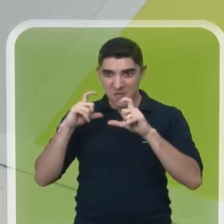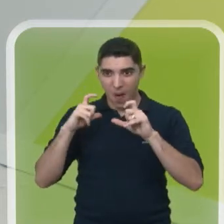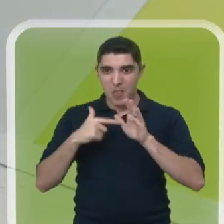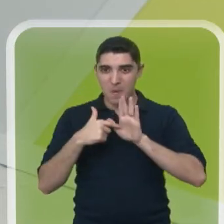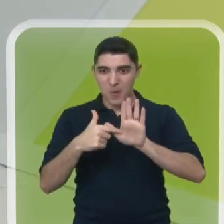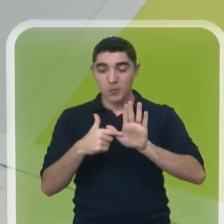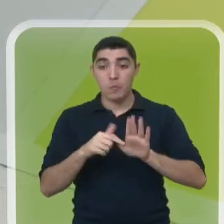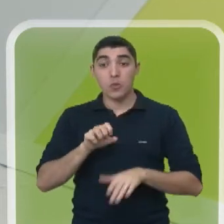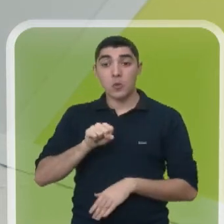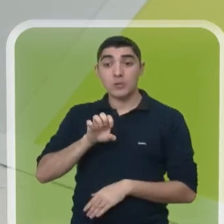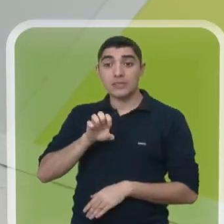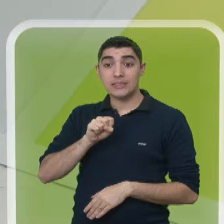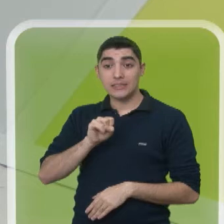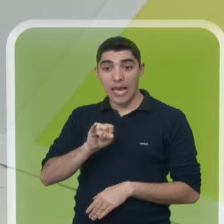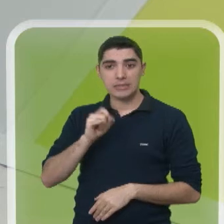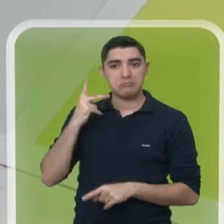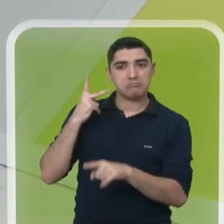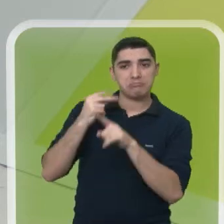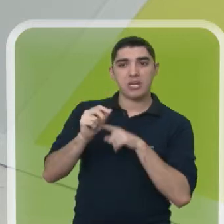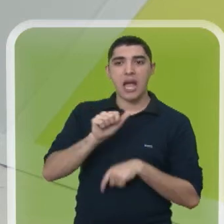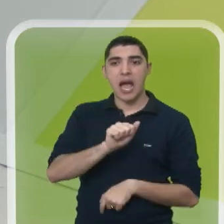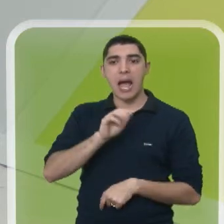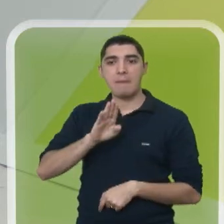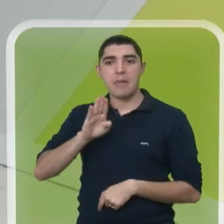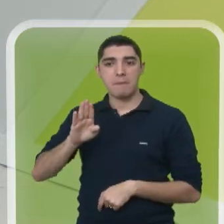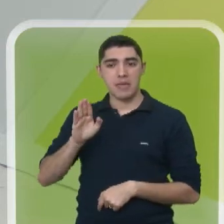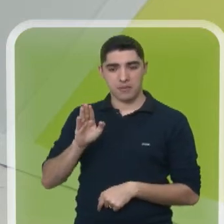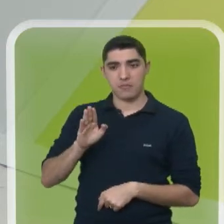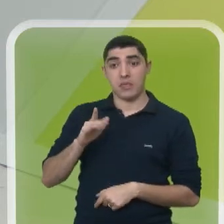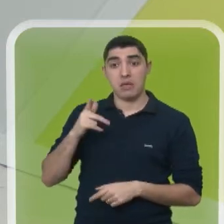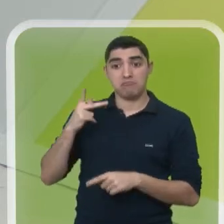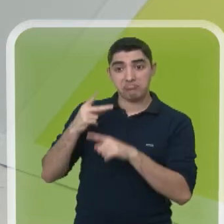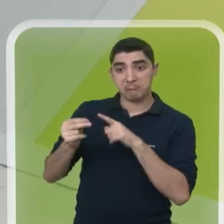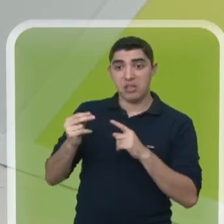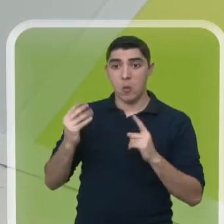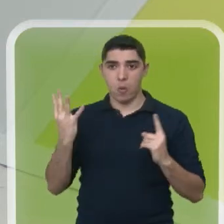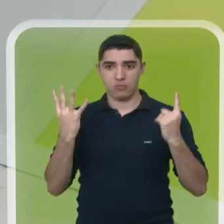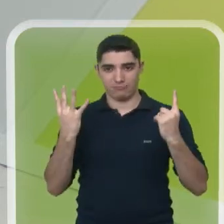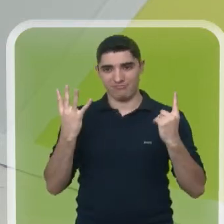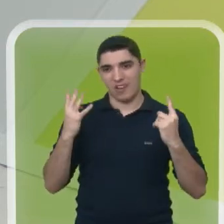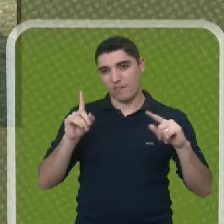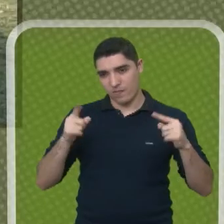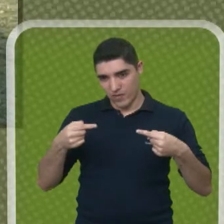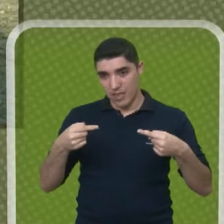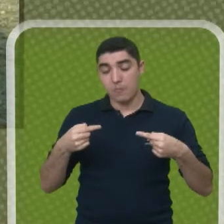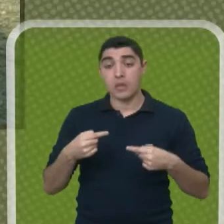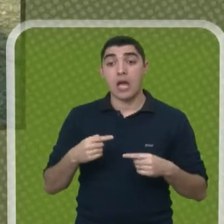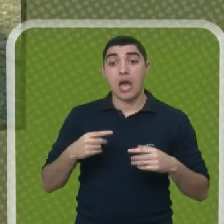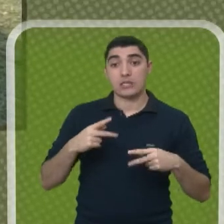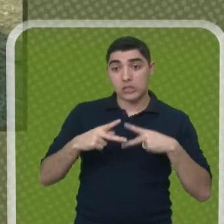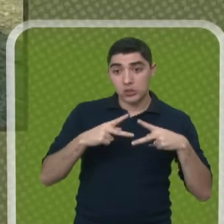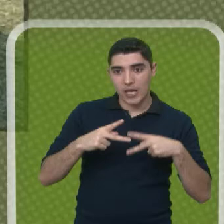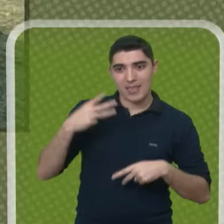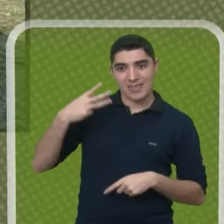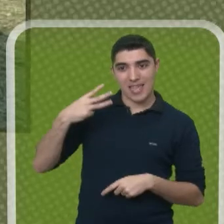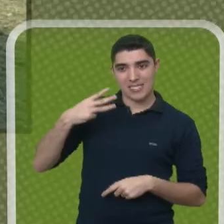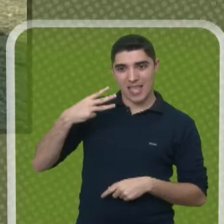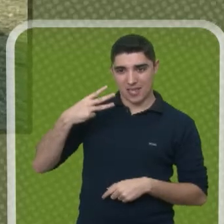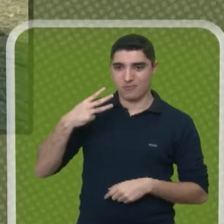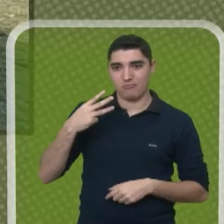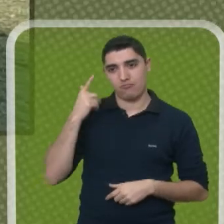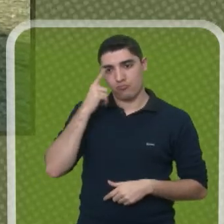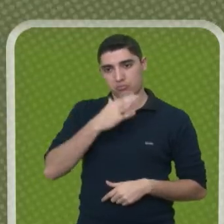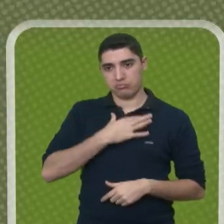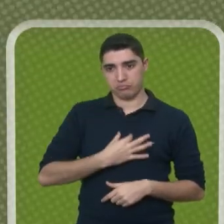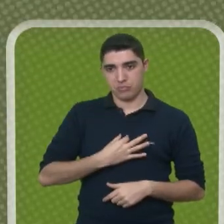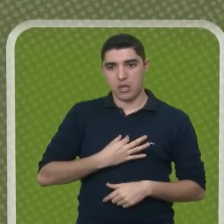foi o grande campeão, vencendo a ABB de Canoas por 4-1 na final. Com o terceiro lugar, os 8 atletas que representaram São